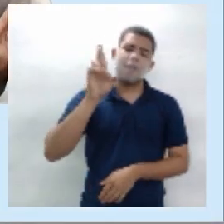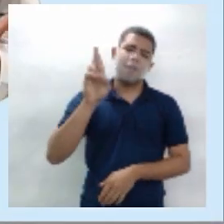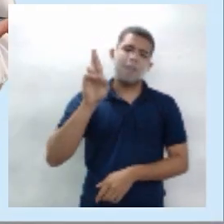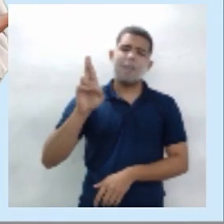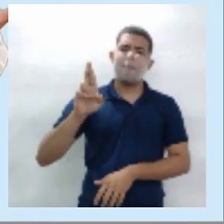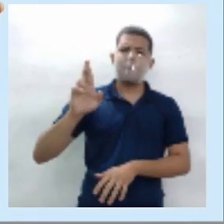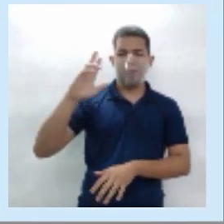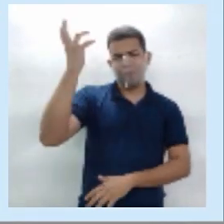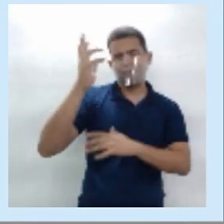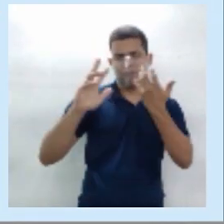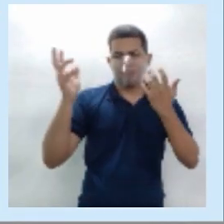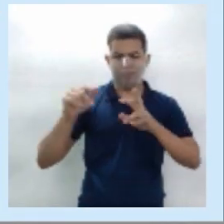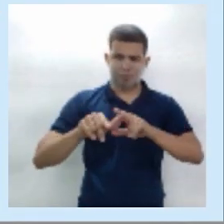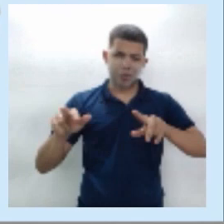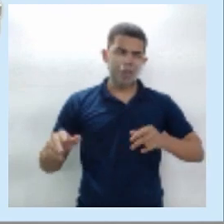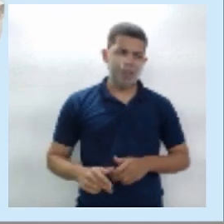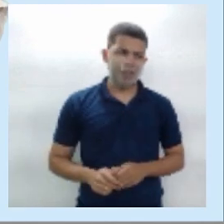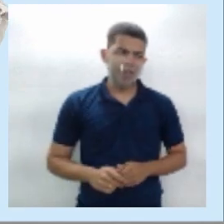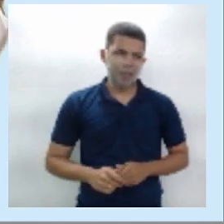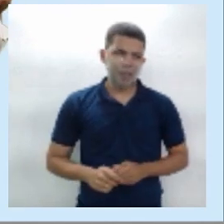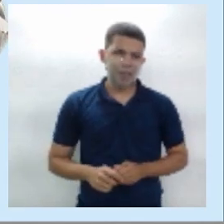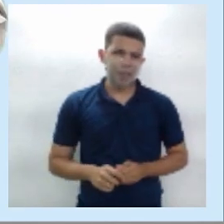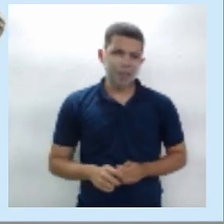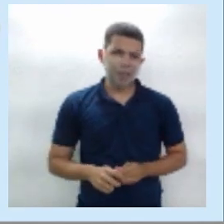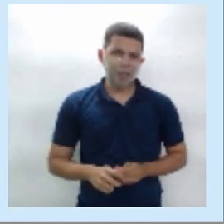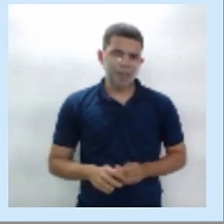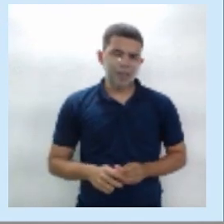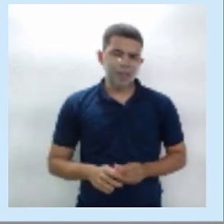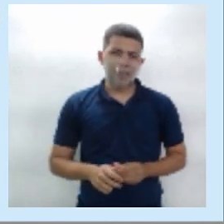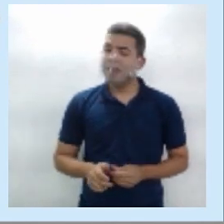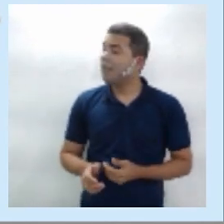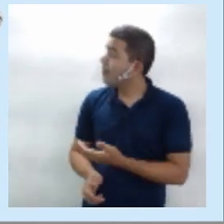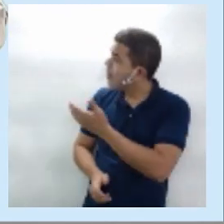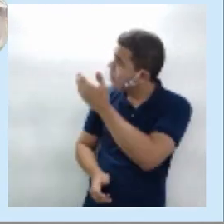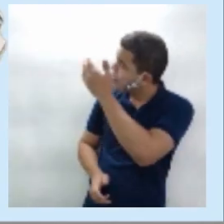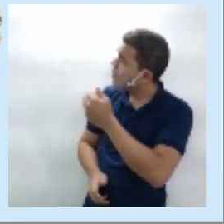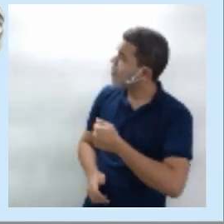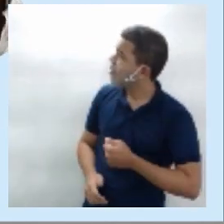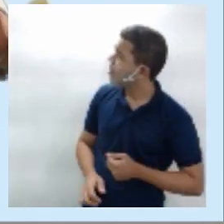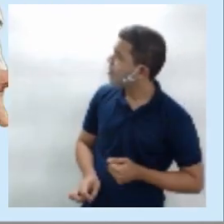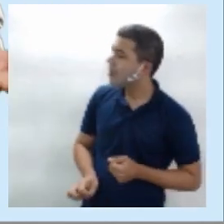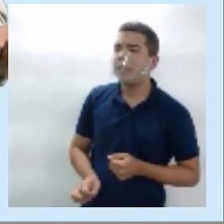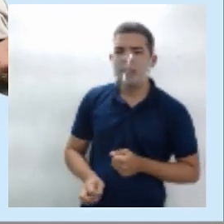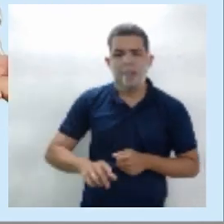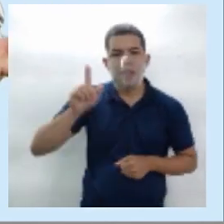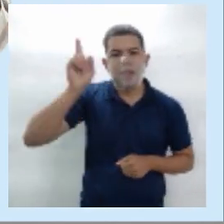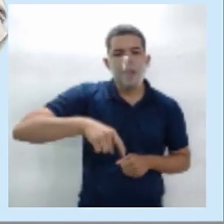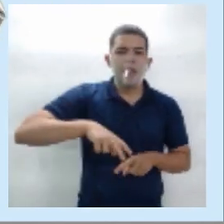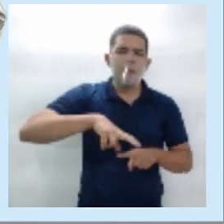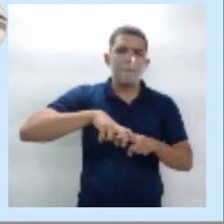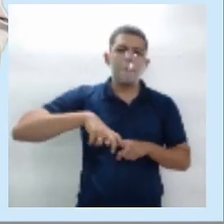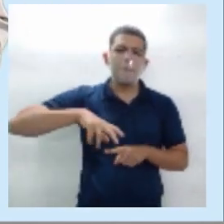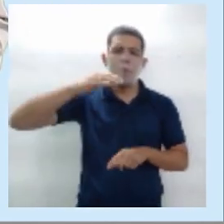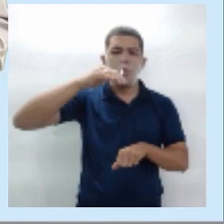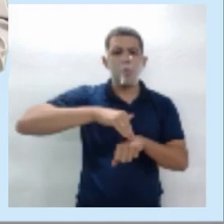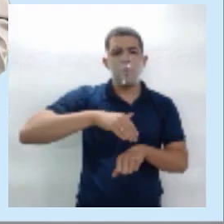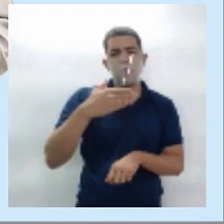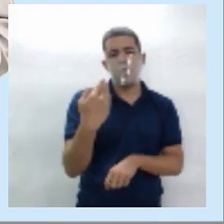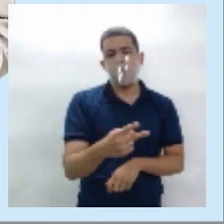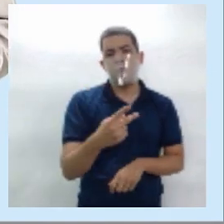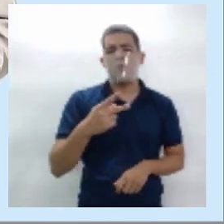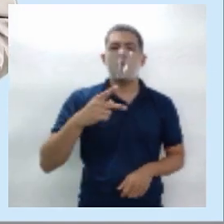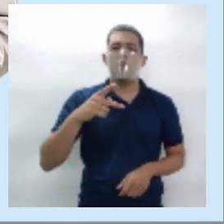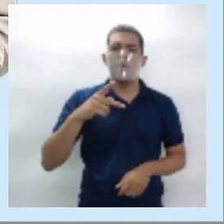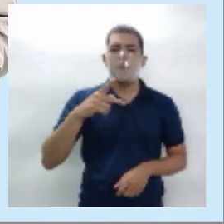esses fenômenos que vocês viram aí na telinha, que são responsáveis por eles, são as placas